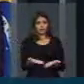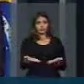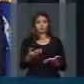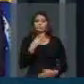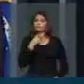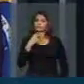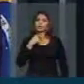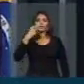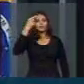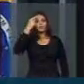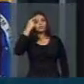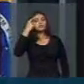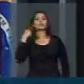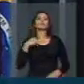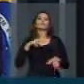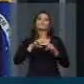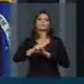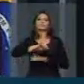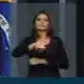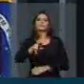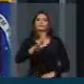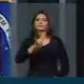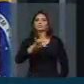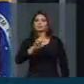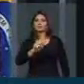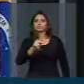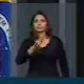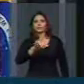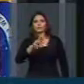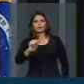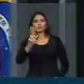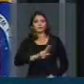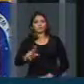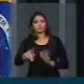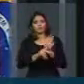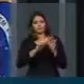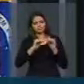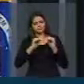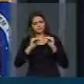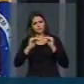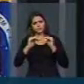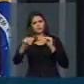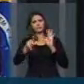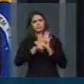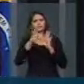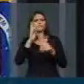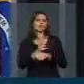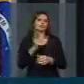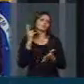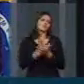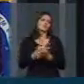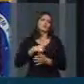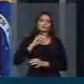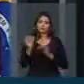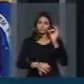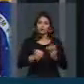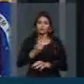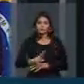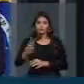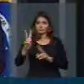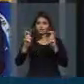posso pensar na formação da jurisprudência e na utilização da padronização decisória que hoje ocorre nos tribunais nos mesmos